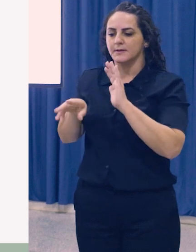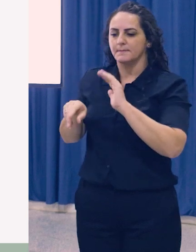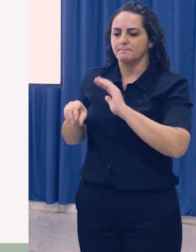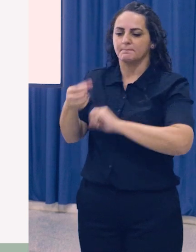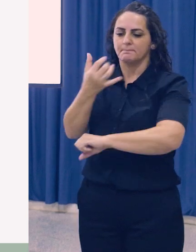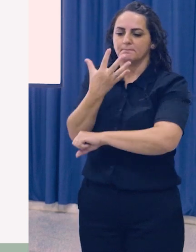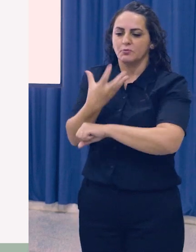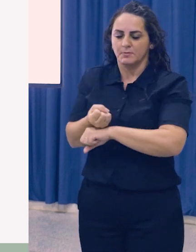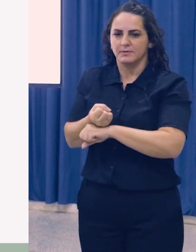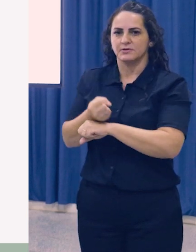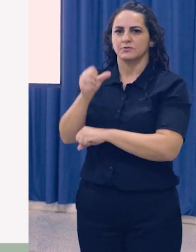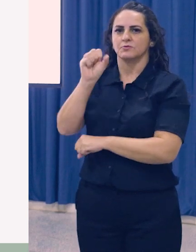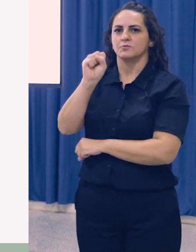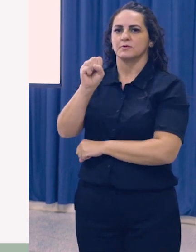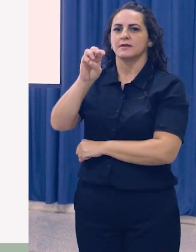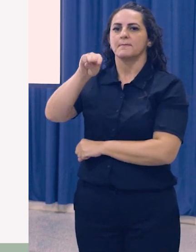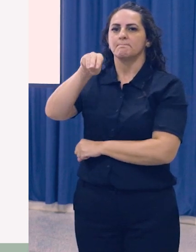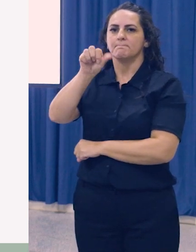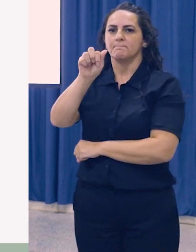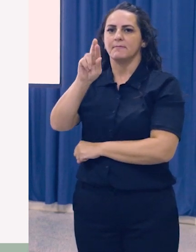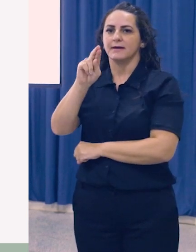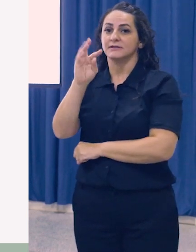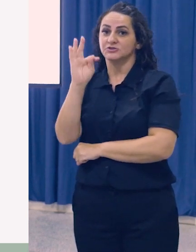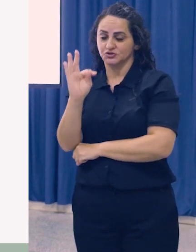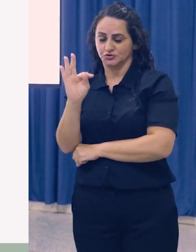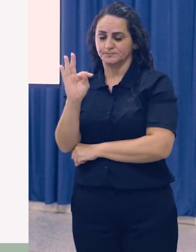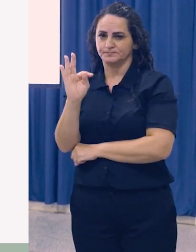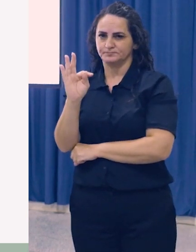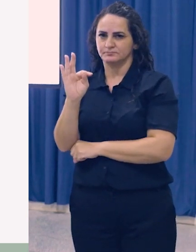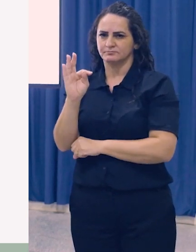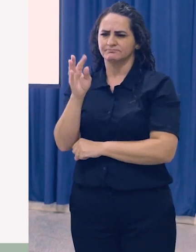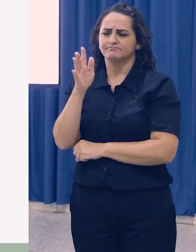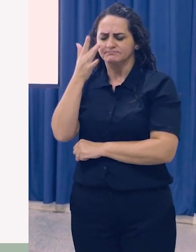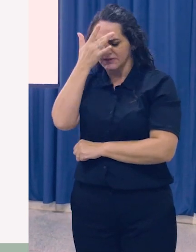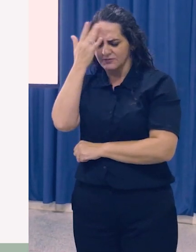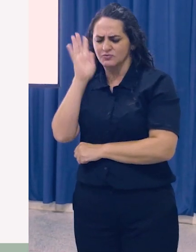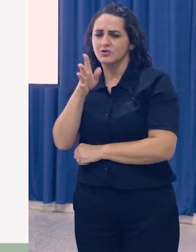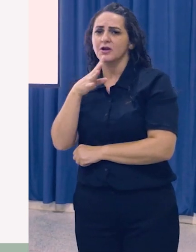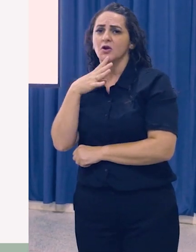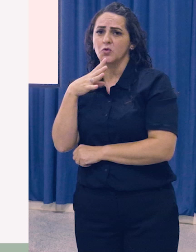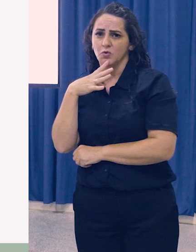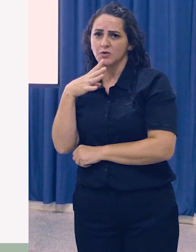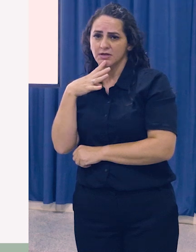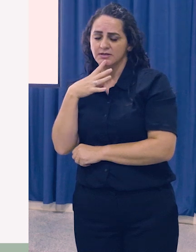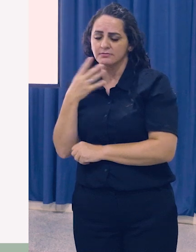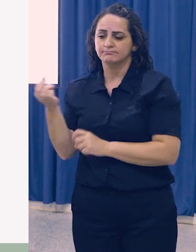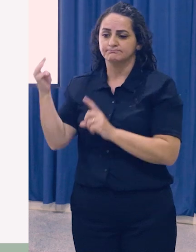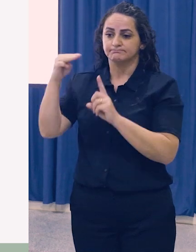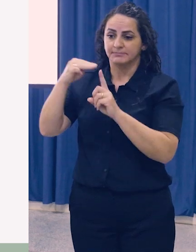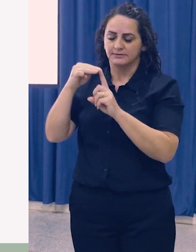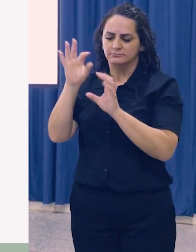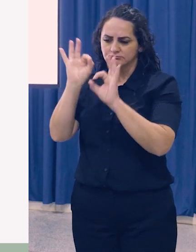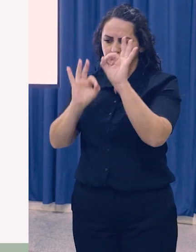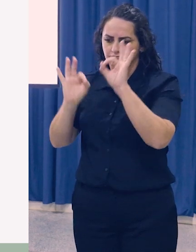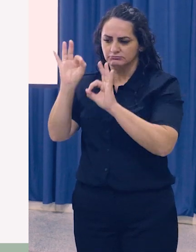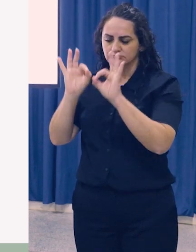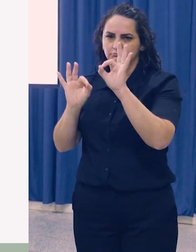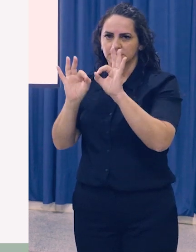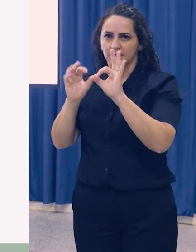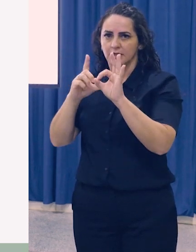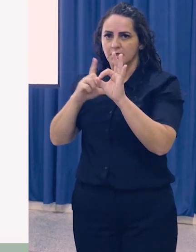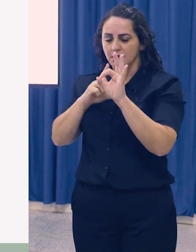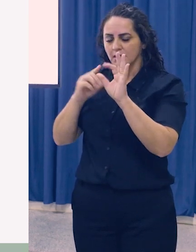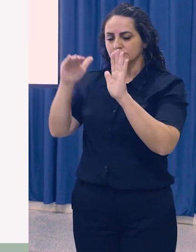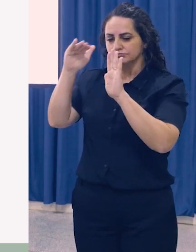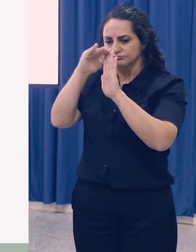que ela é uma ferramenta bem conhecida, para definir metas, e ela é separada nesses